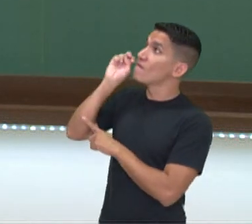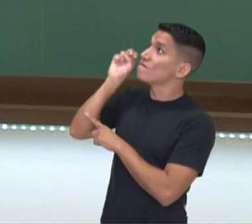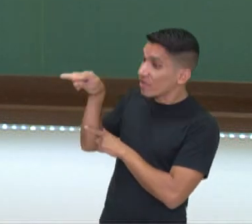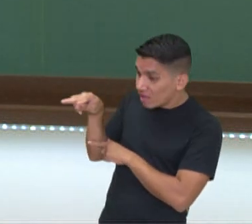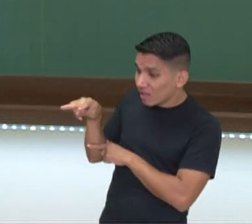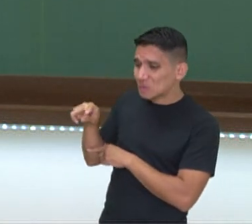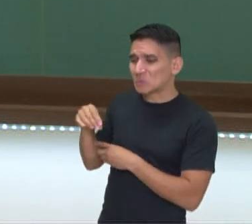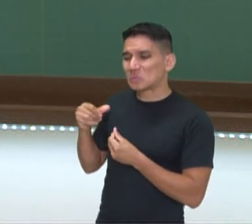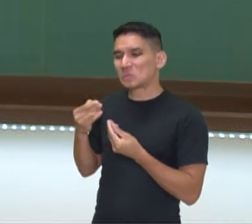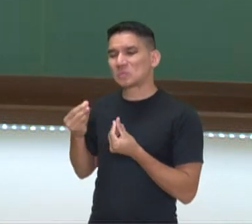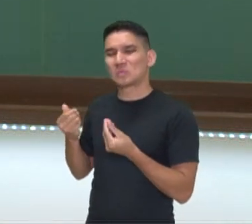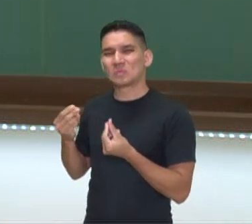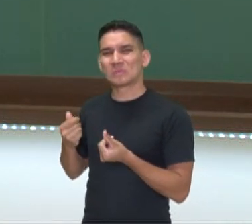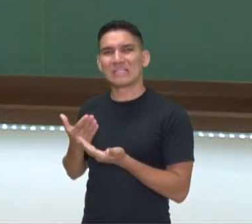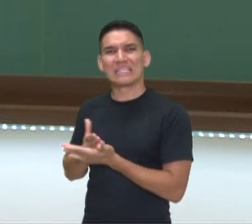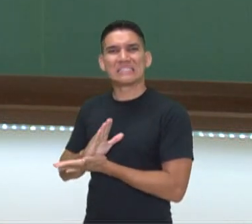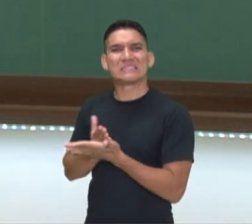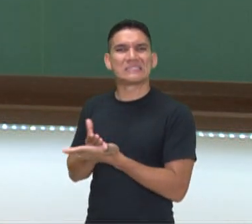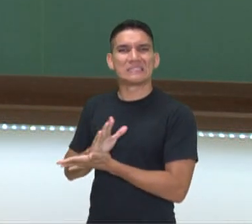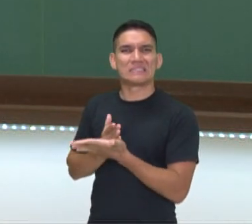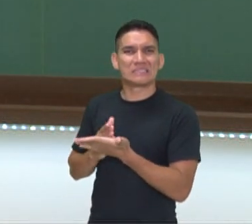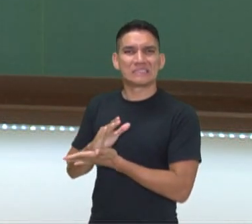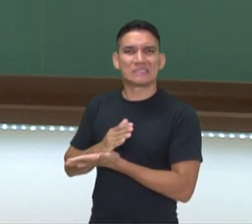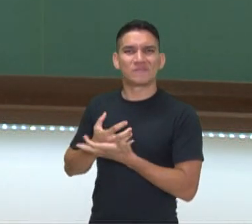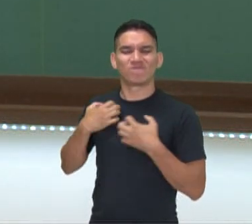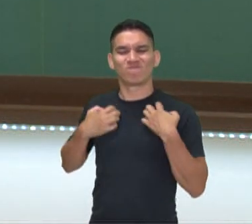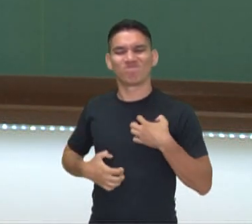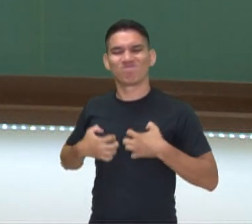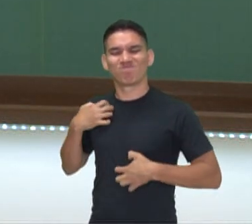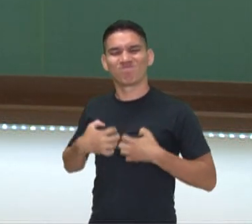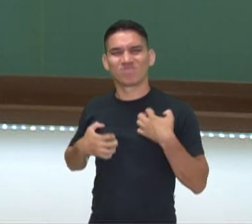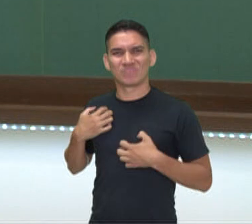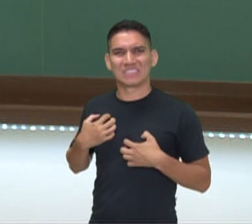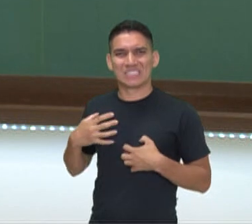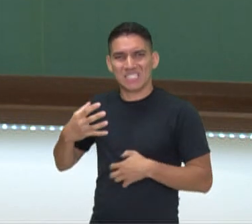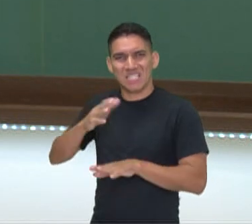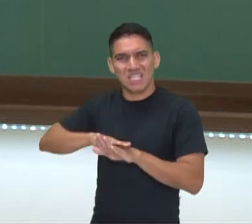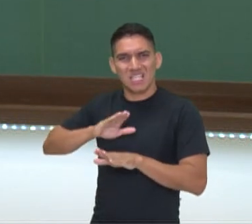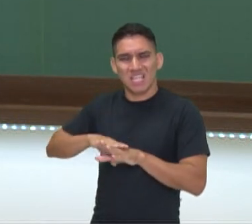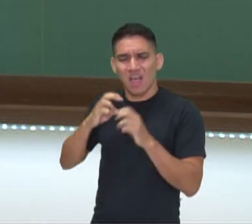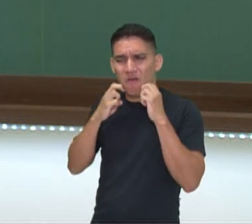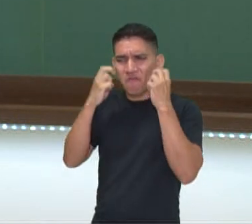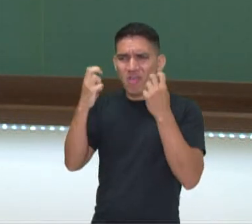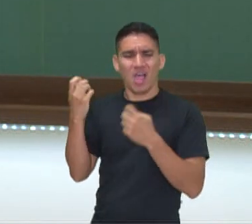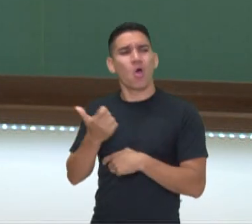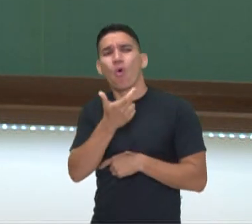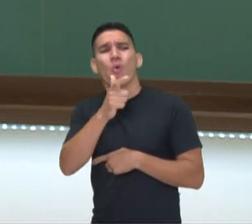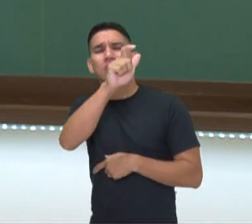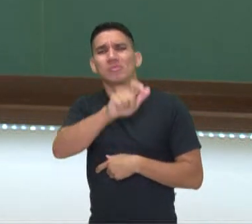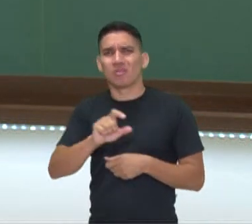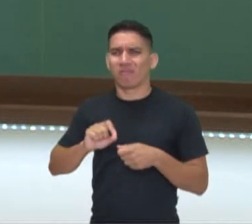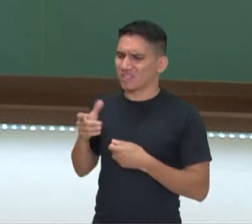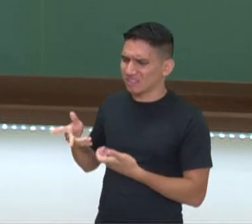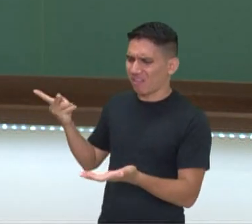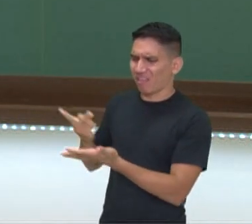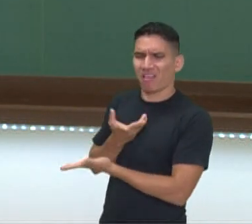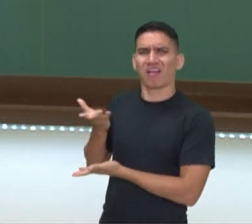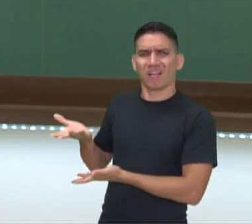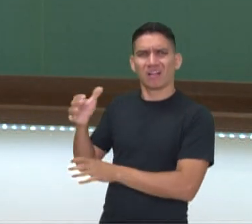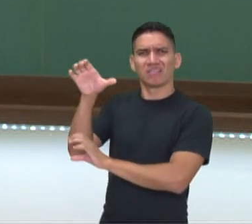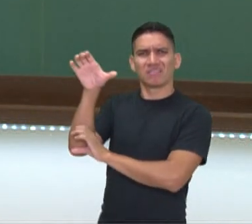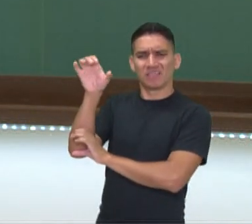O nojo, a irritação, o incômodo, a vergonha alheia por quem fez isso. Então, isso são valores